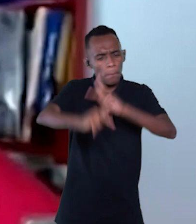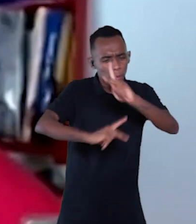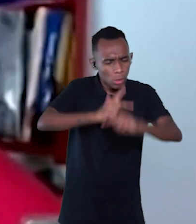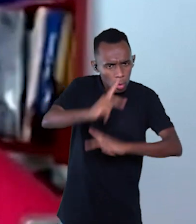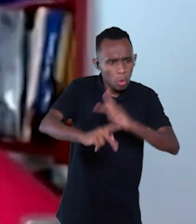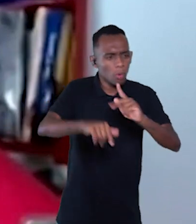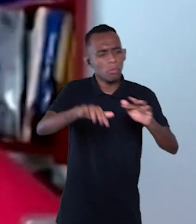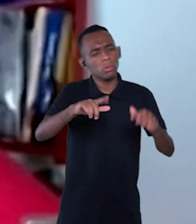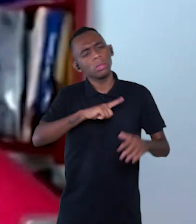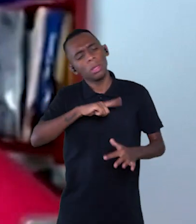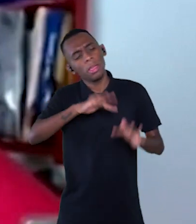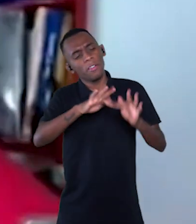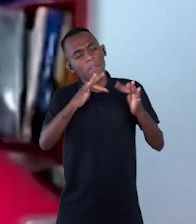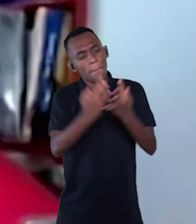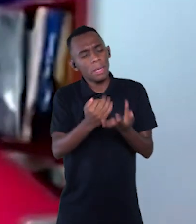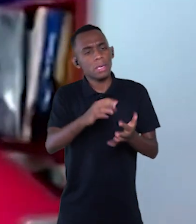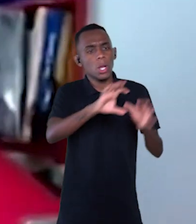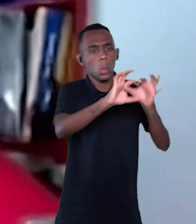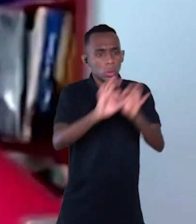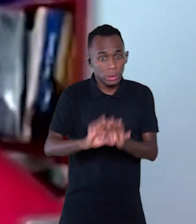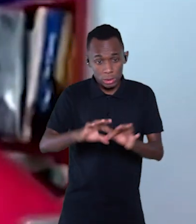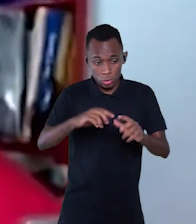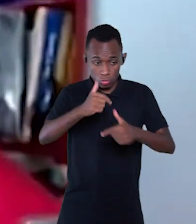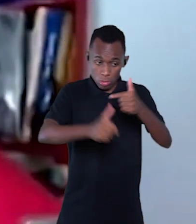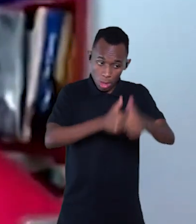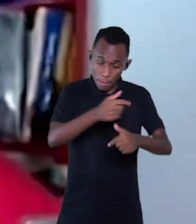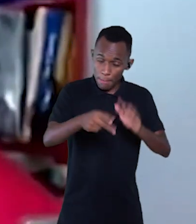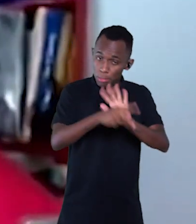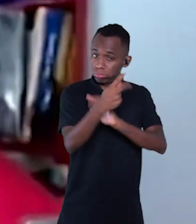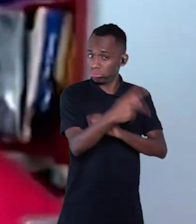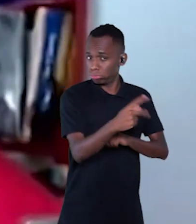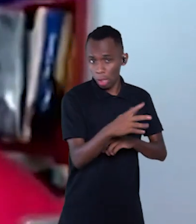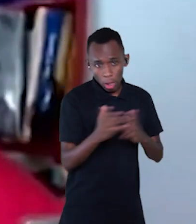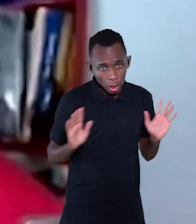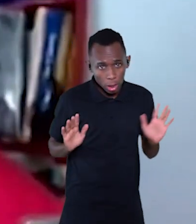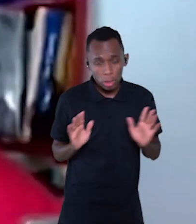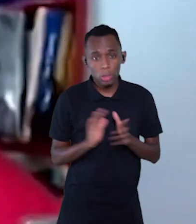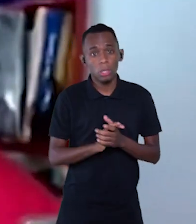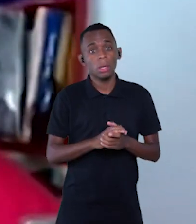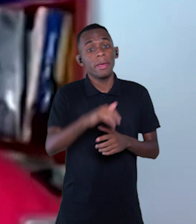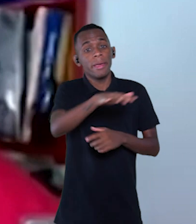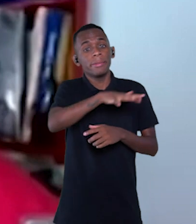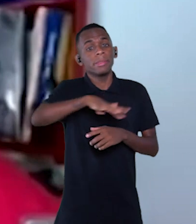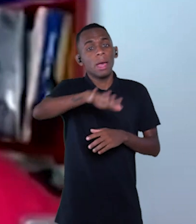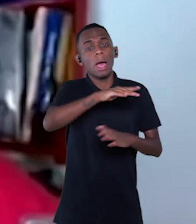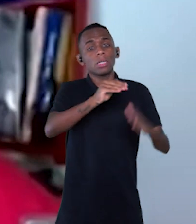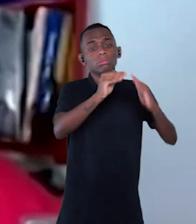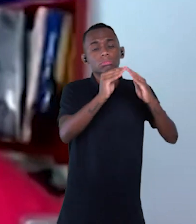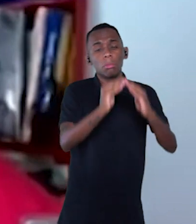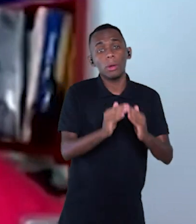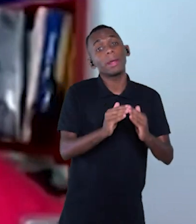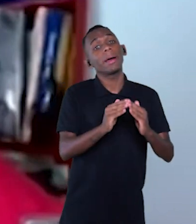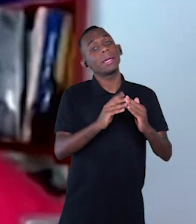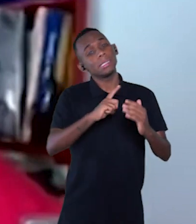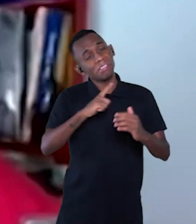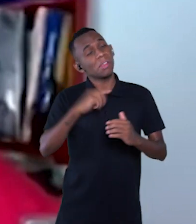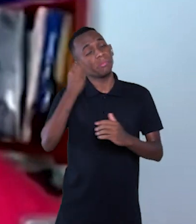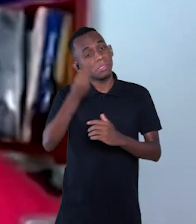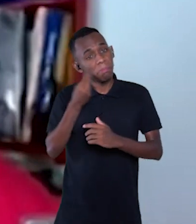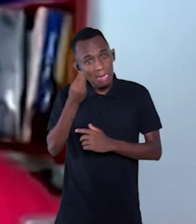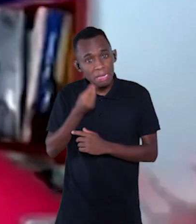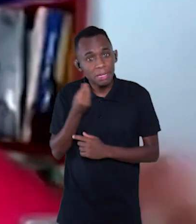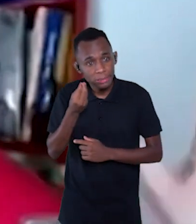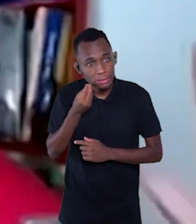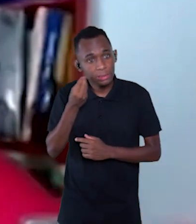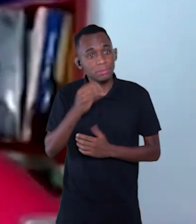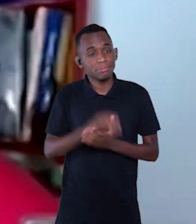família, ele no seu contexto de trabalho, ele no seu bairro, no seu local de moradia, e